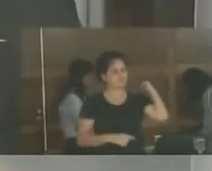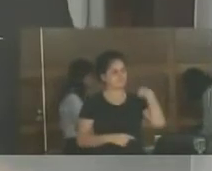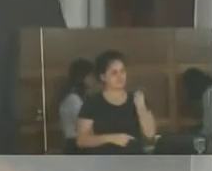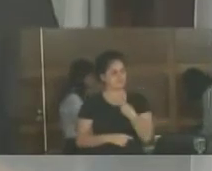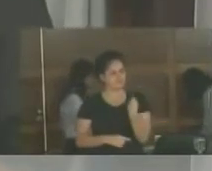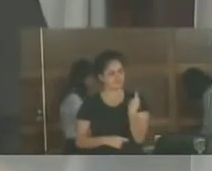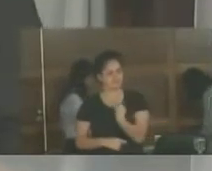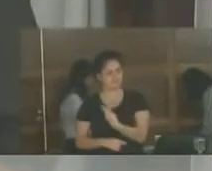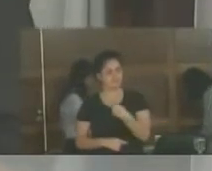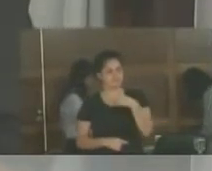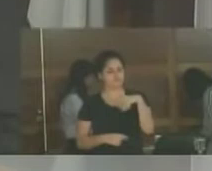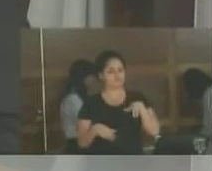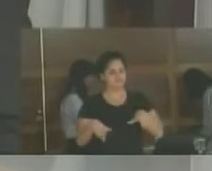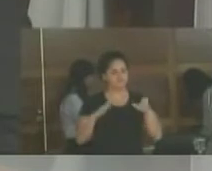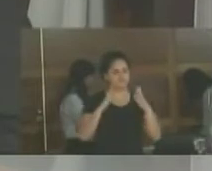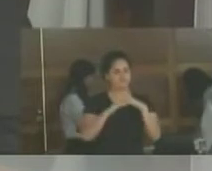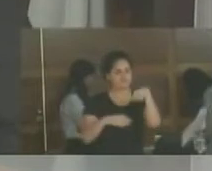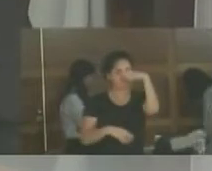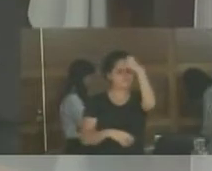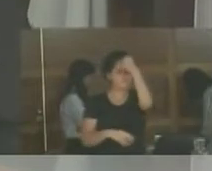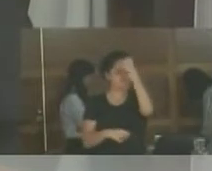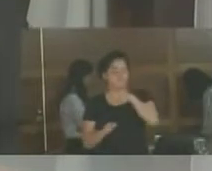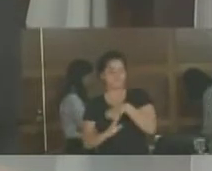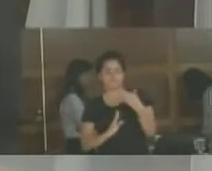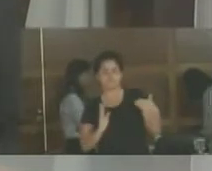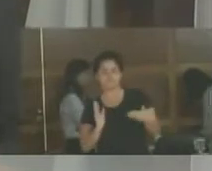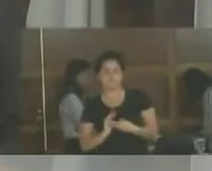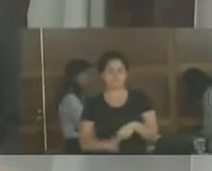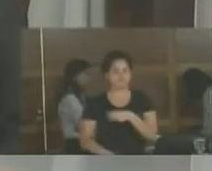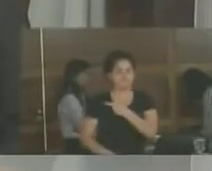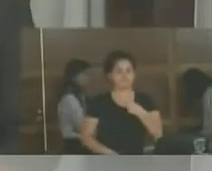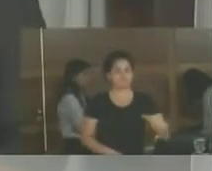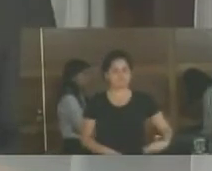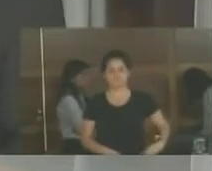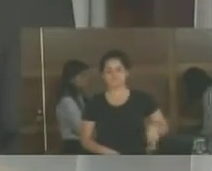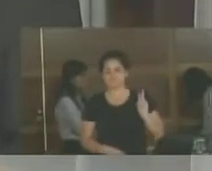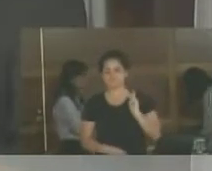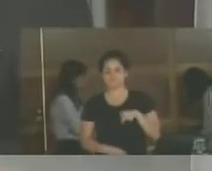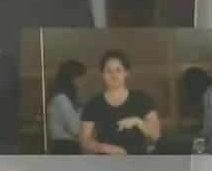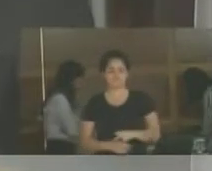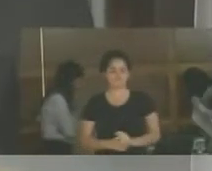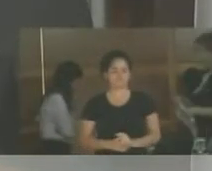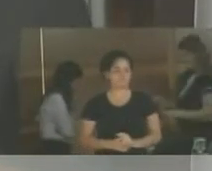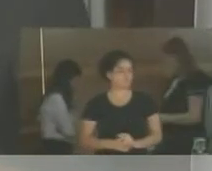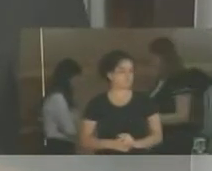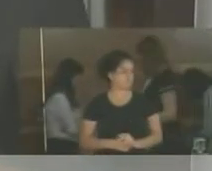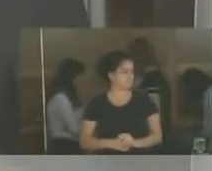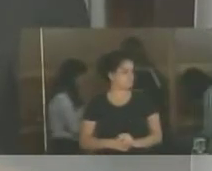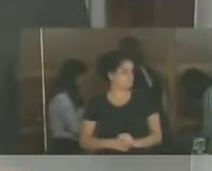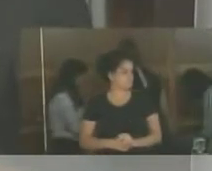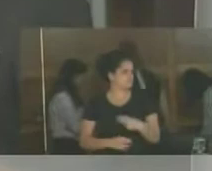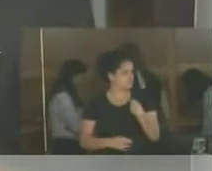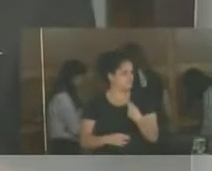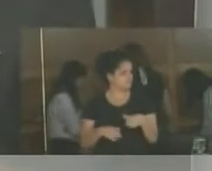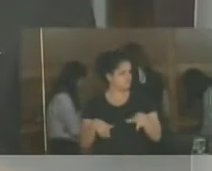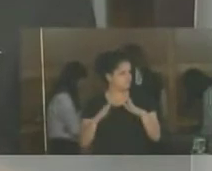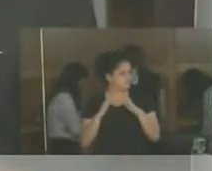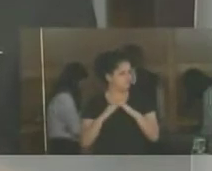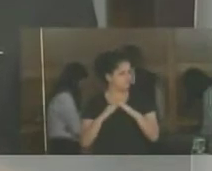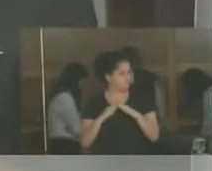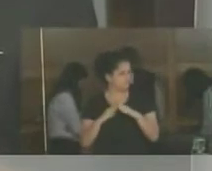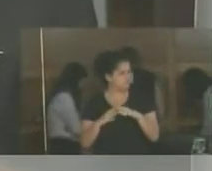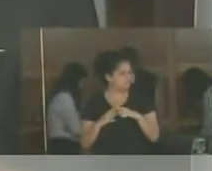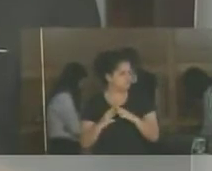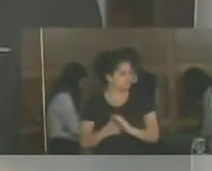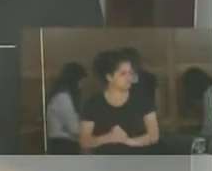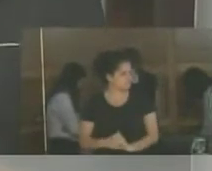nós aqui em Angra dos Reis, todos os governantes sempre... Viver o quê? E nós também, enquanto morador, enquanto sociedade de Angra dos